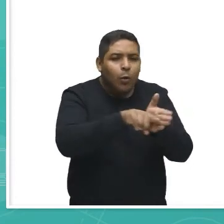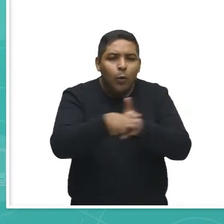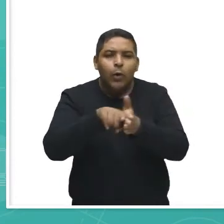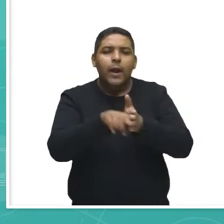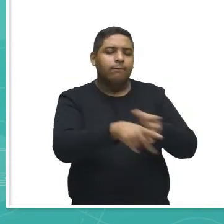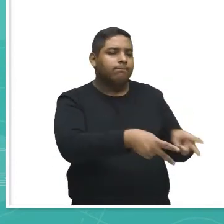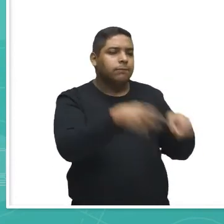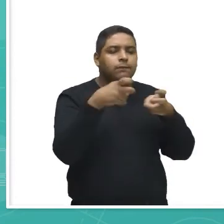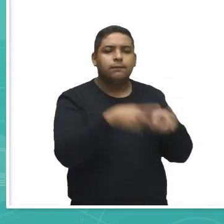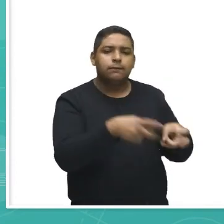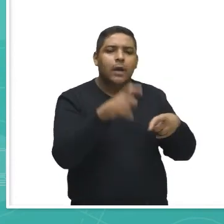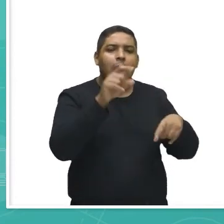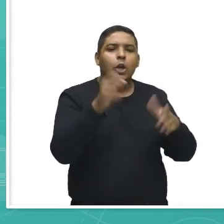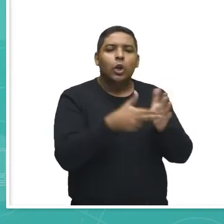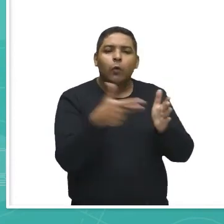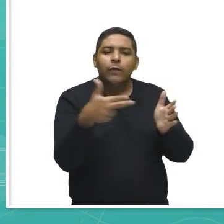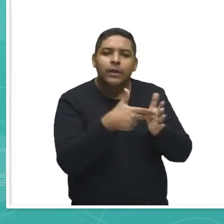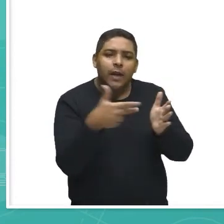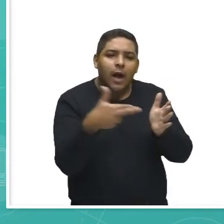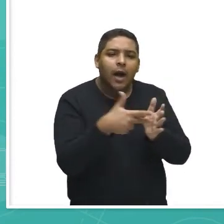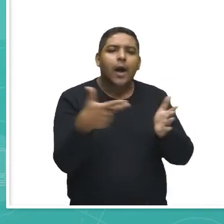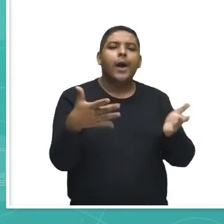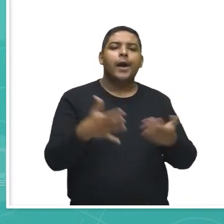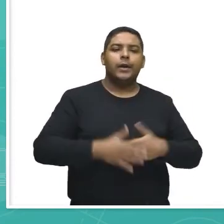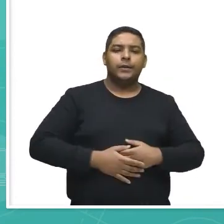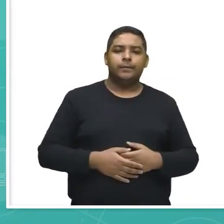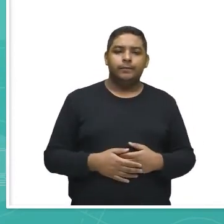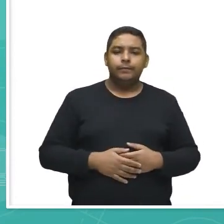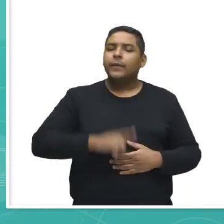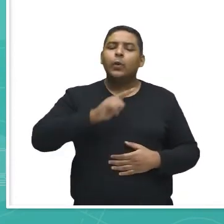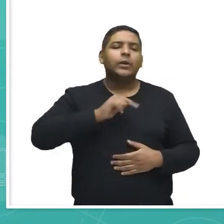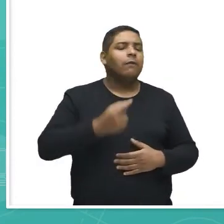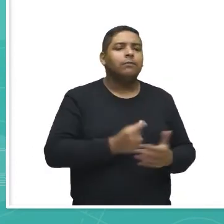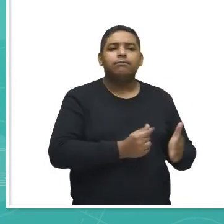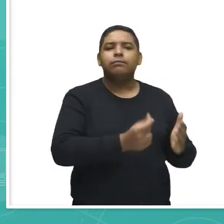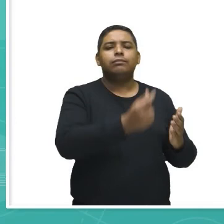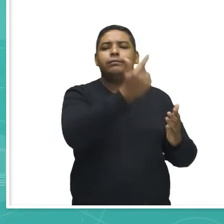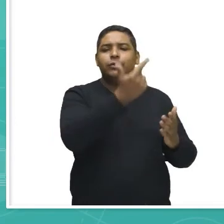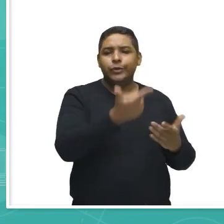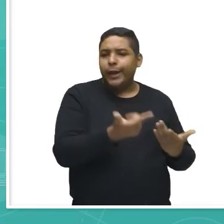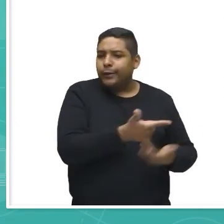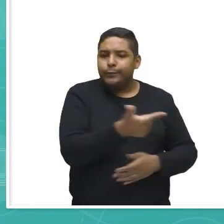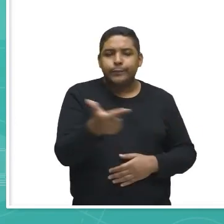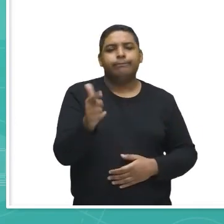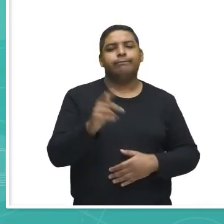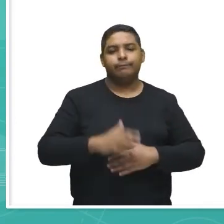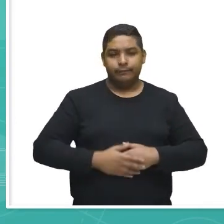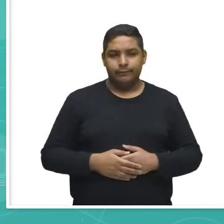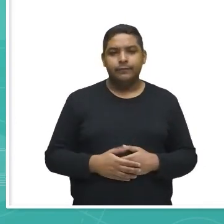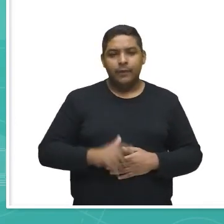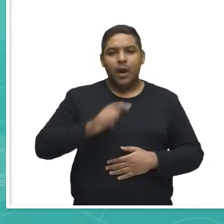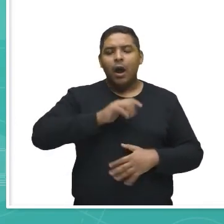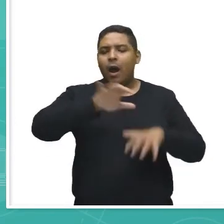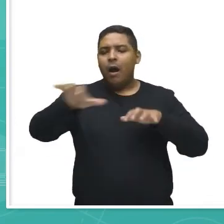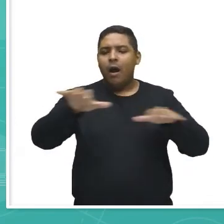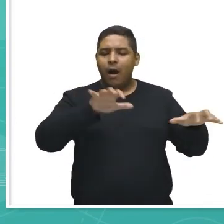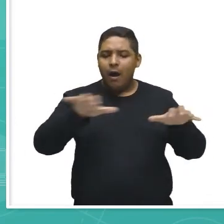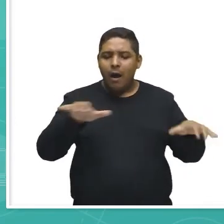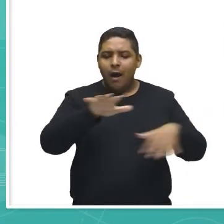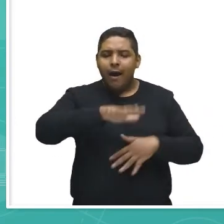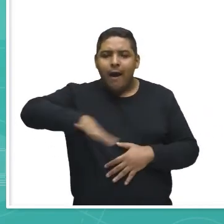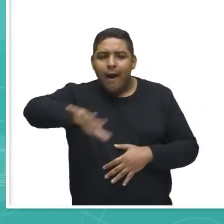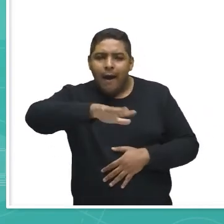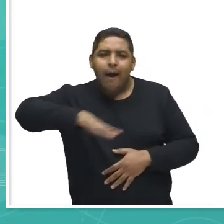tinham na Europa, né, não estava fazendo sucesso, não estava dando muito dinheiro. Então, eles querem ir para outras áreas e acabaram